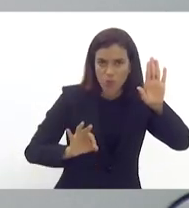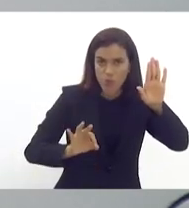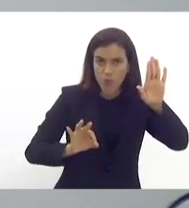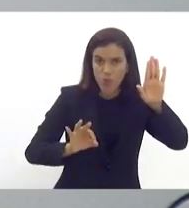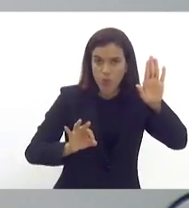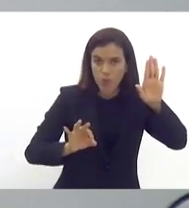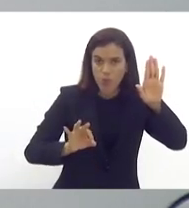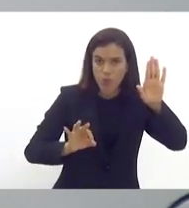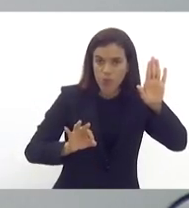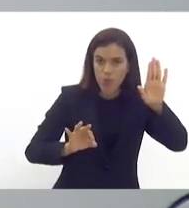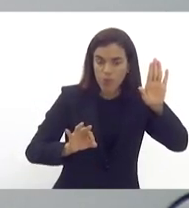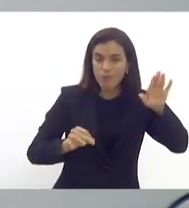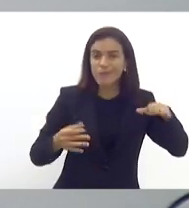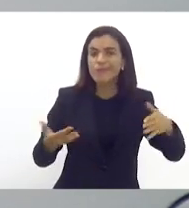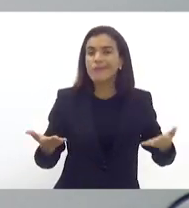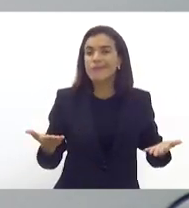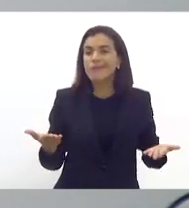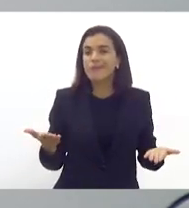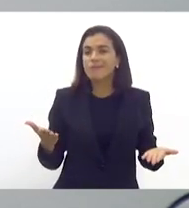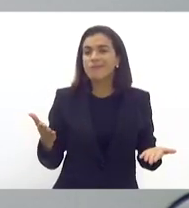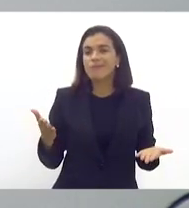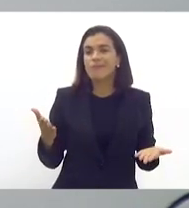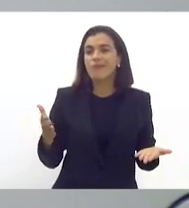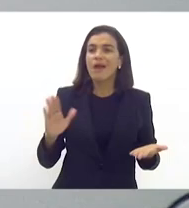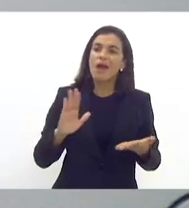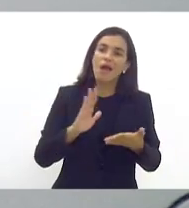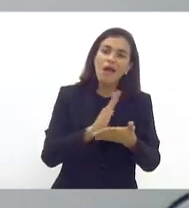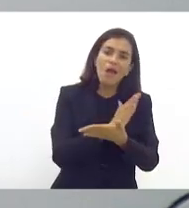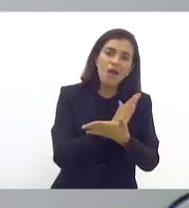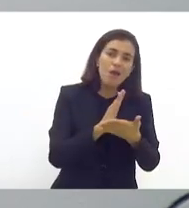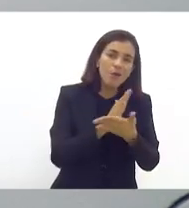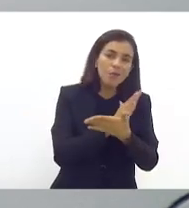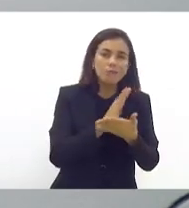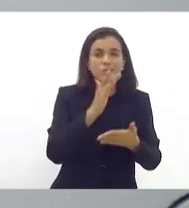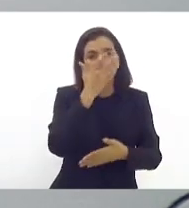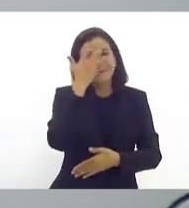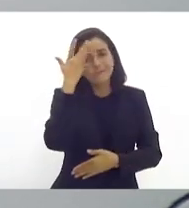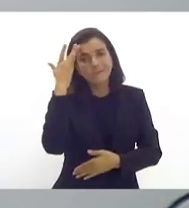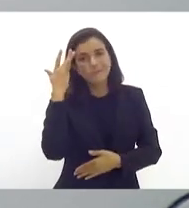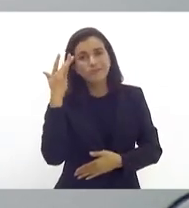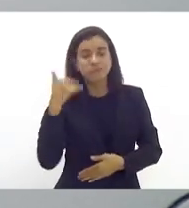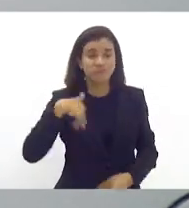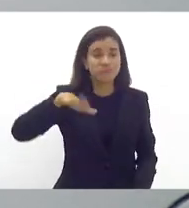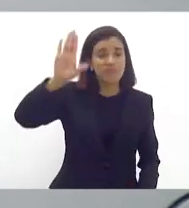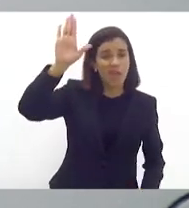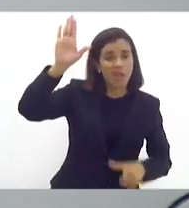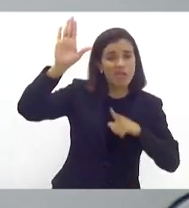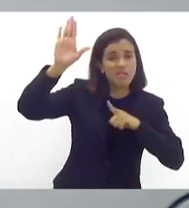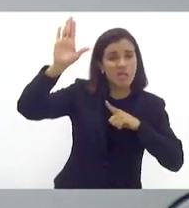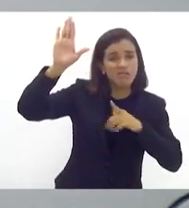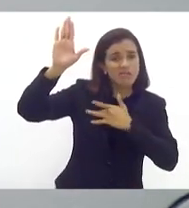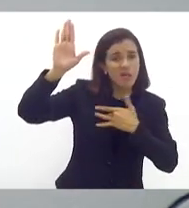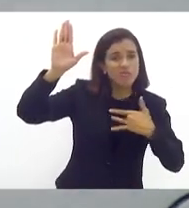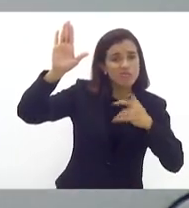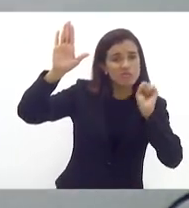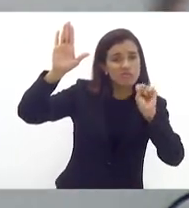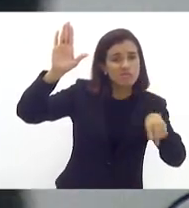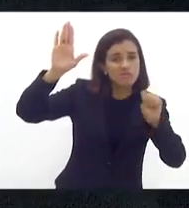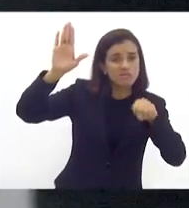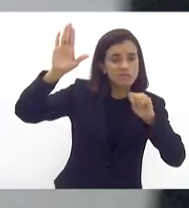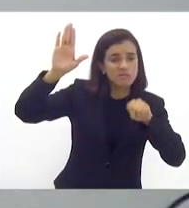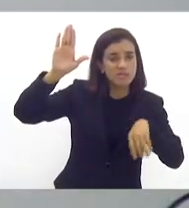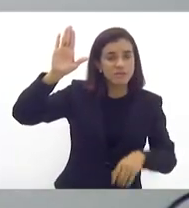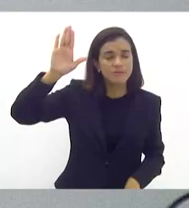saúde e algumas pessoas assim né se arrogar assim eu tenho saúde Ah